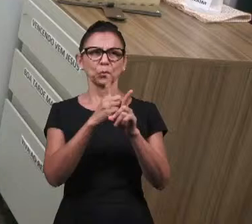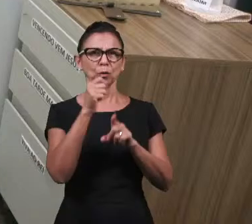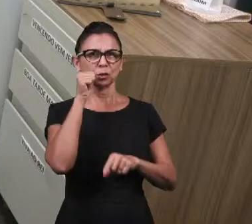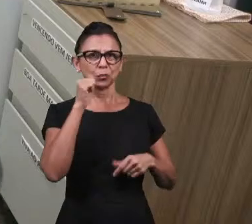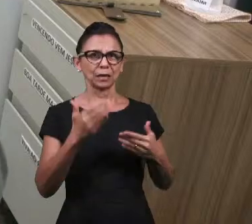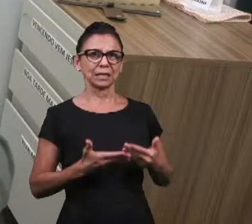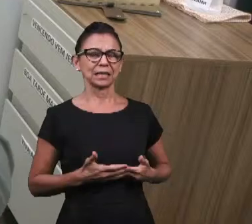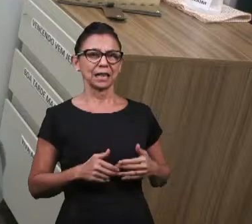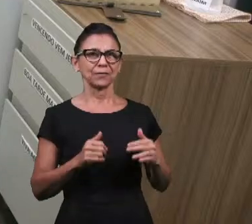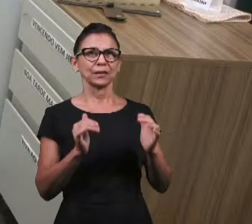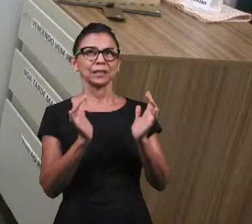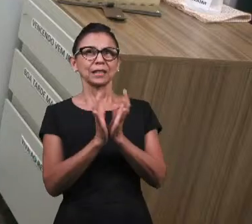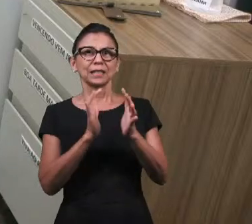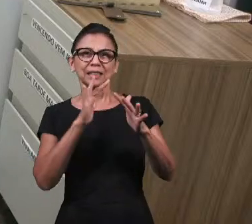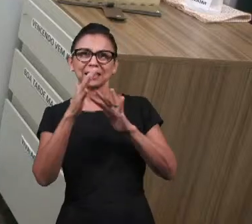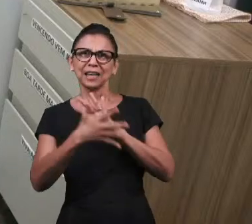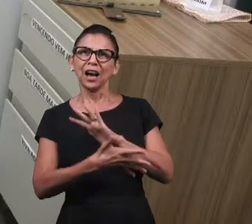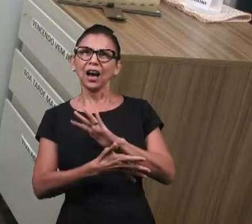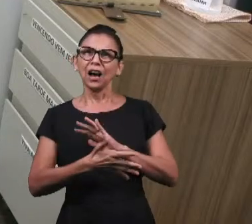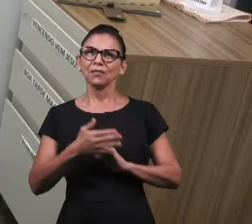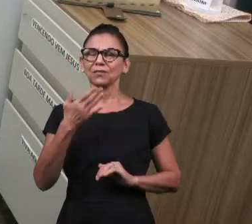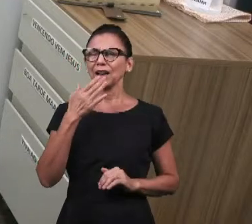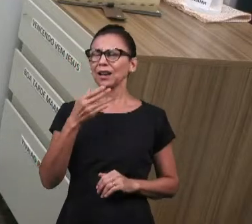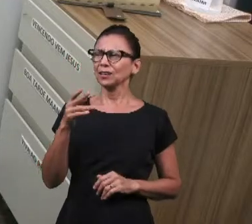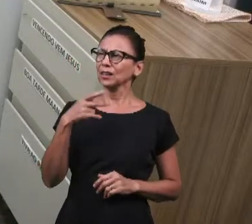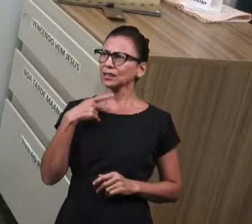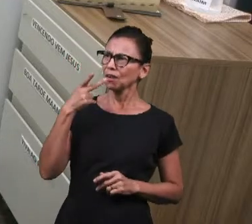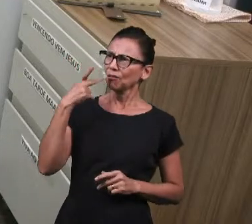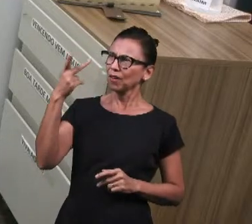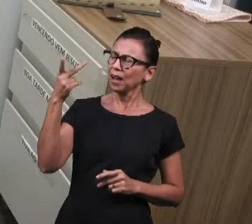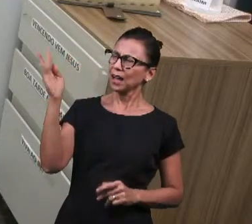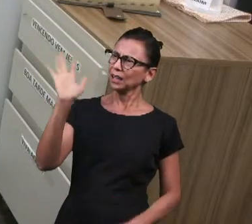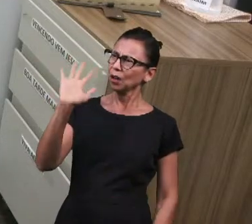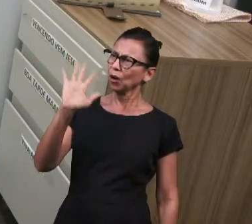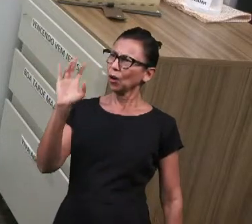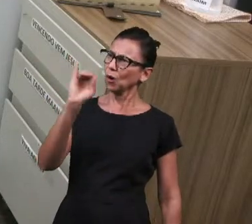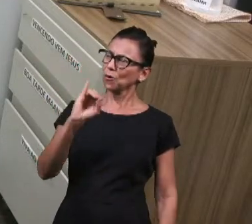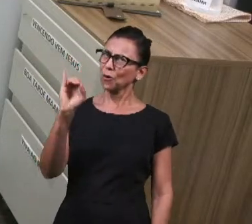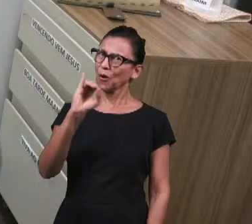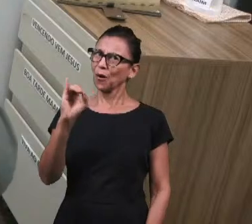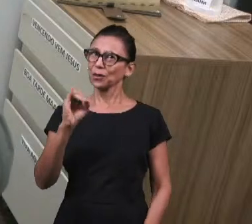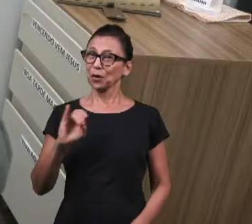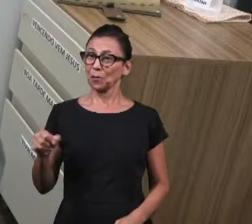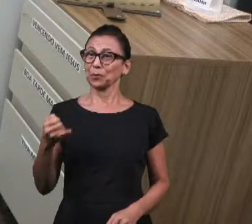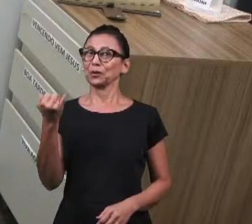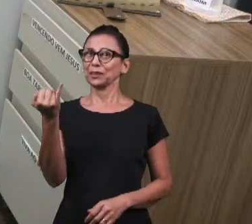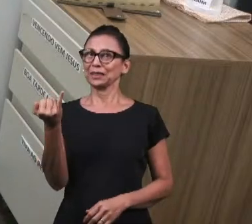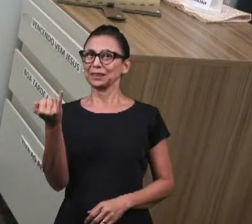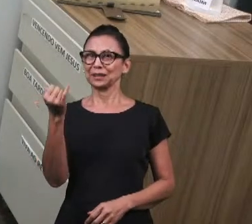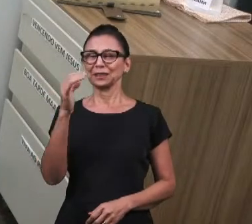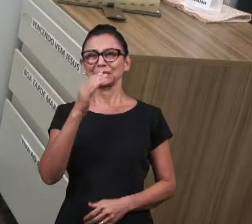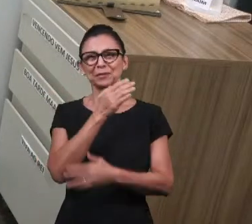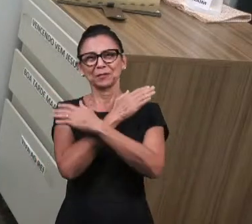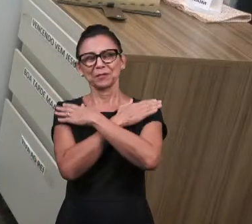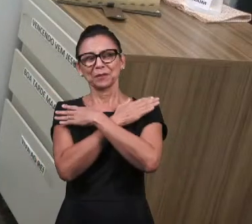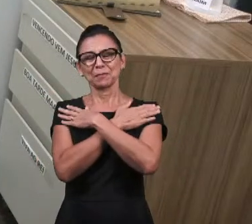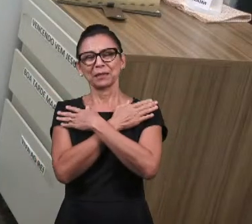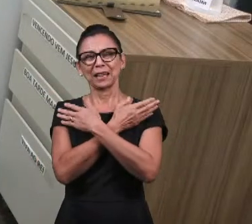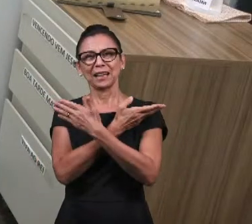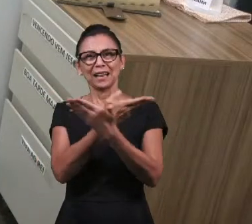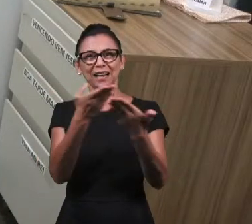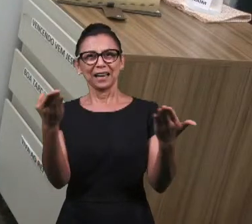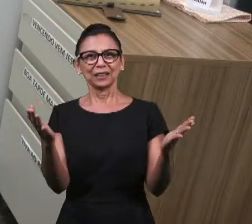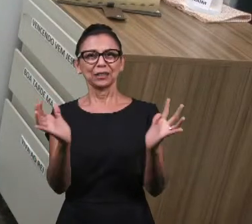de Libras, elas falam: olha, manda alô pra gente. Então, tô aproveitando aqui agora essa audiência para mandar um abraço, que Deus abençoe